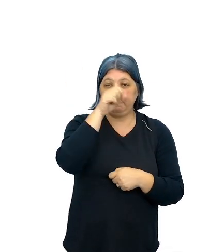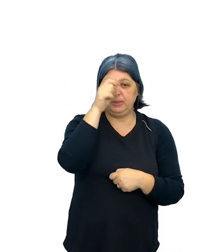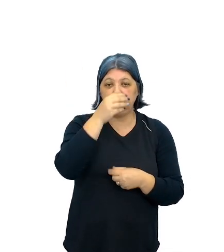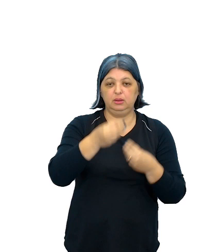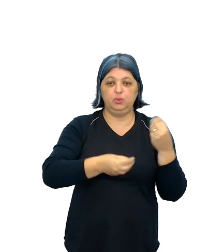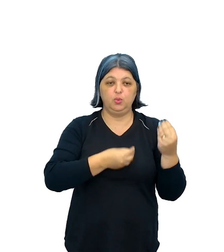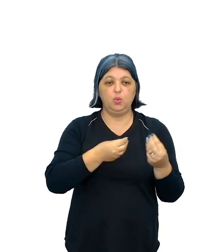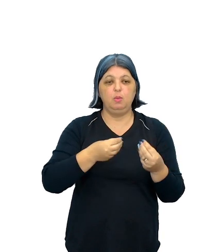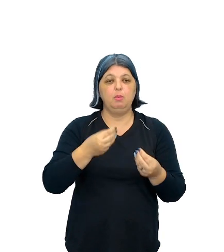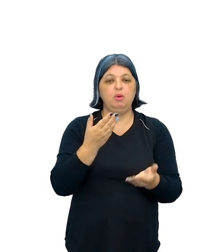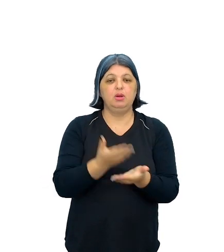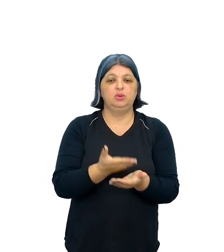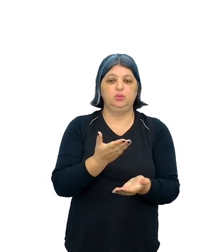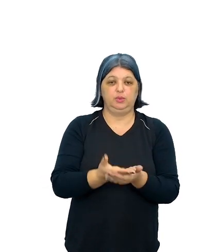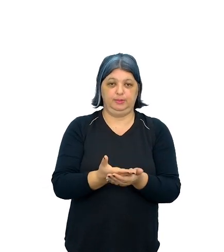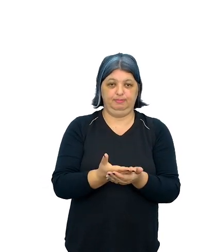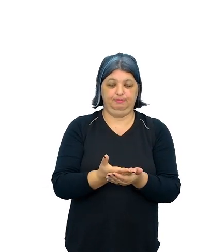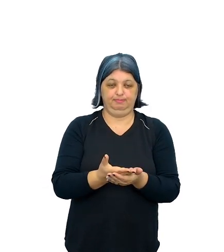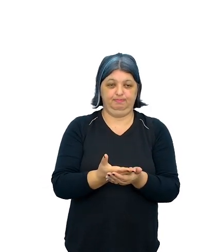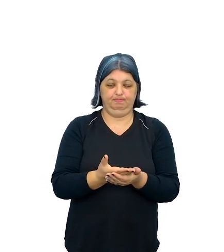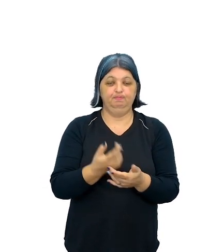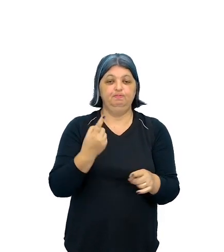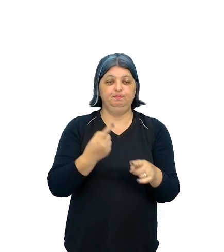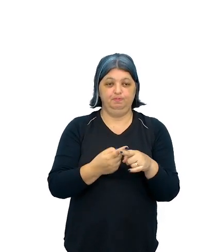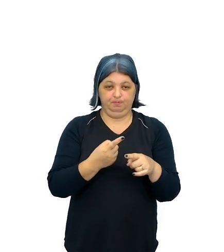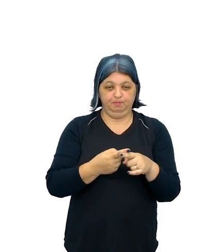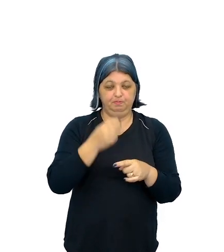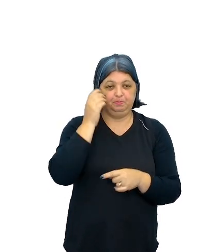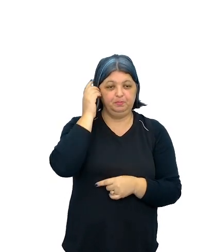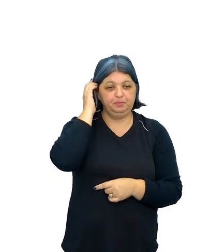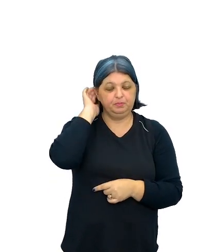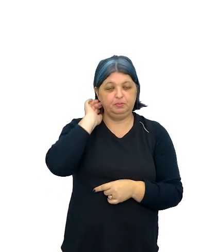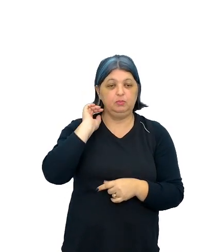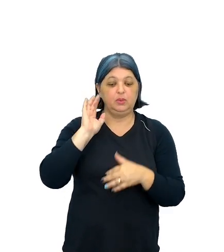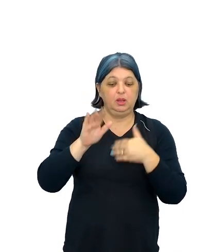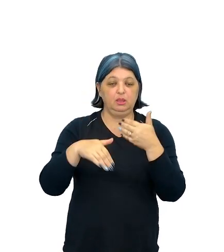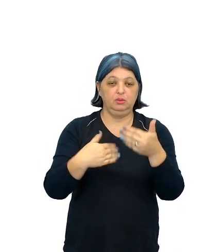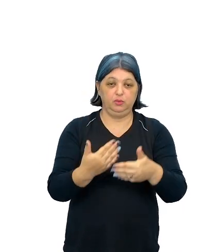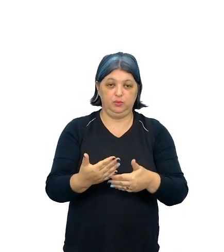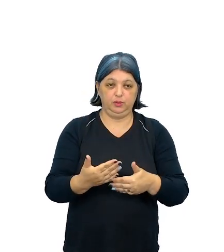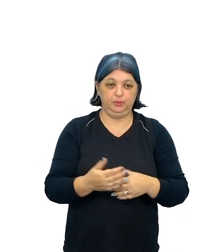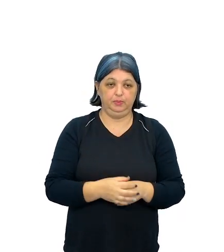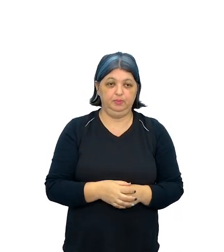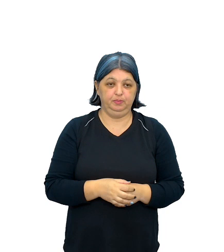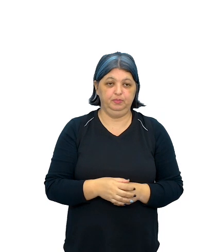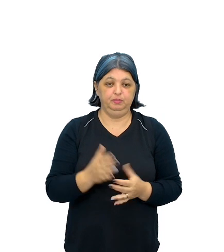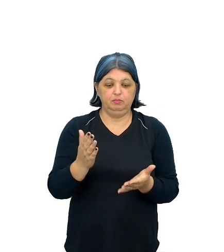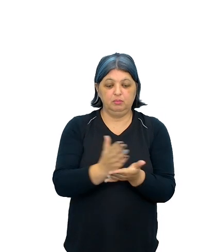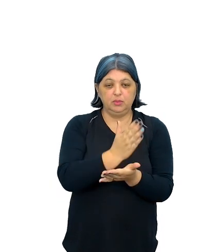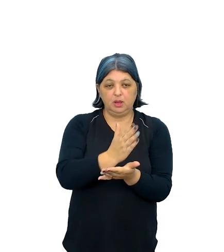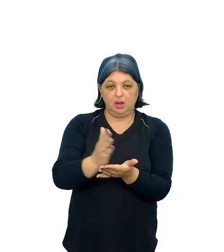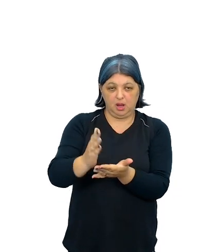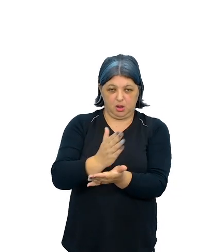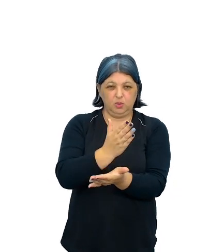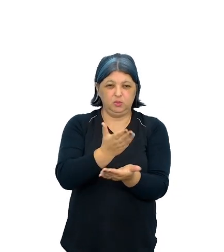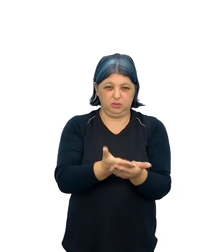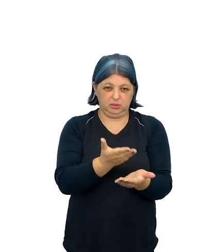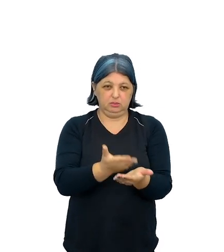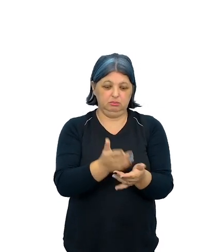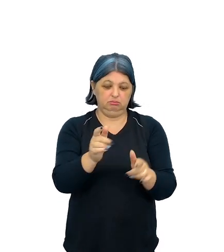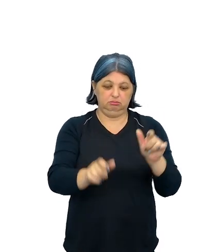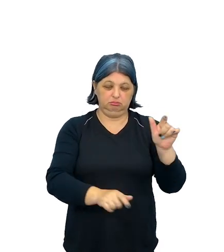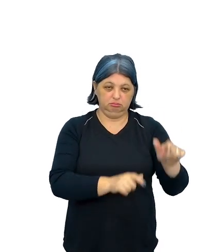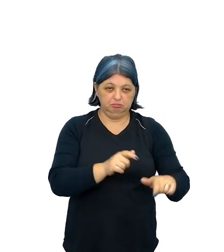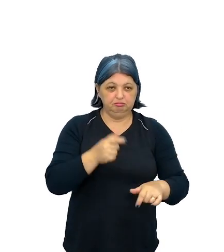a estudar, porque eles terão que desenvolver alguns estudos, né, sobre